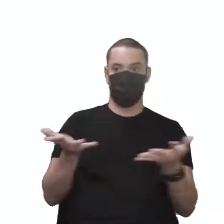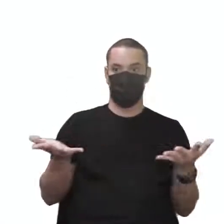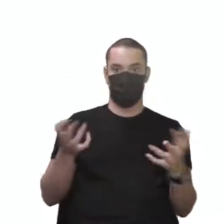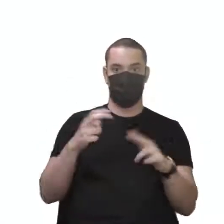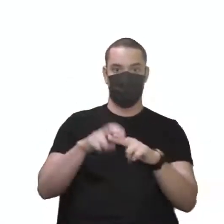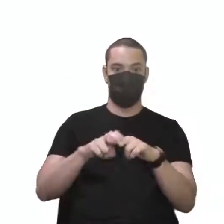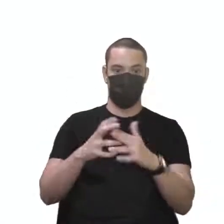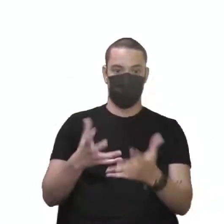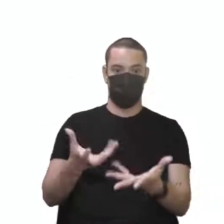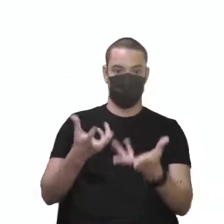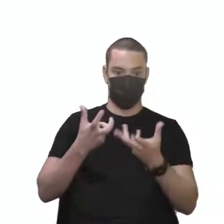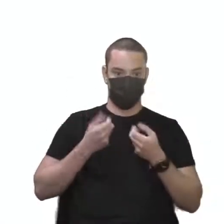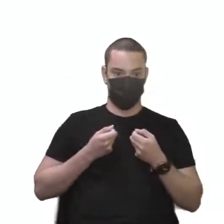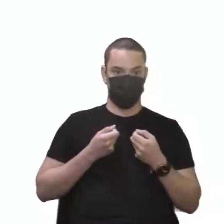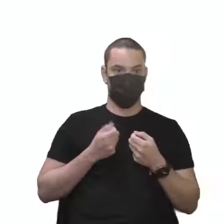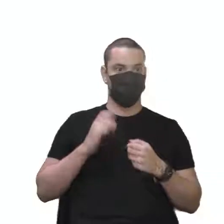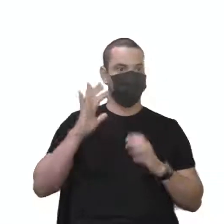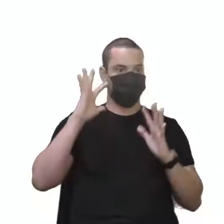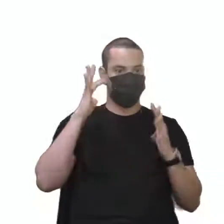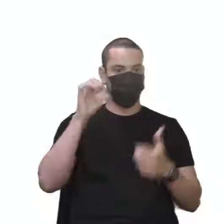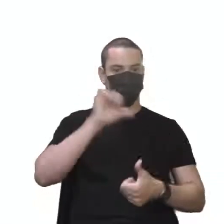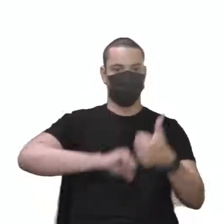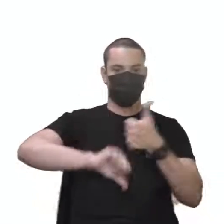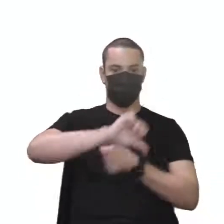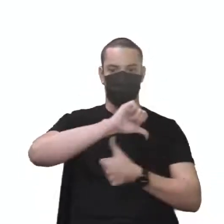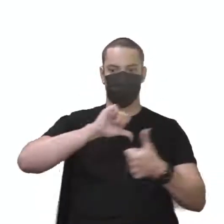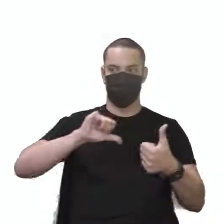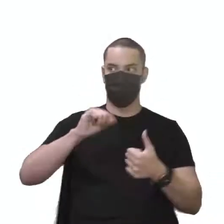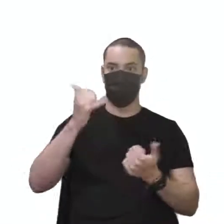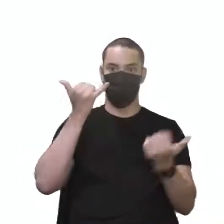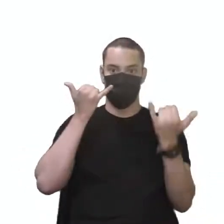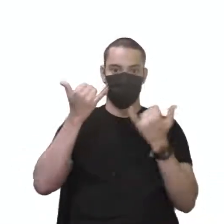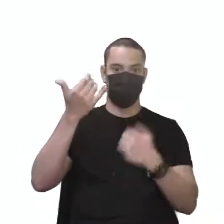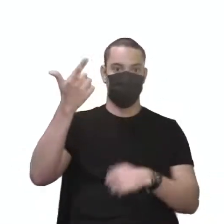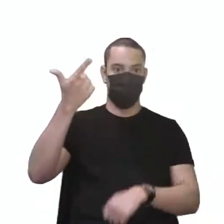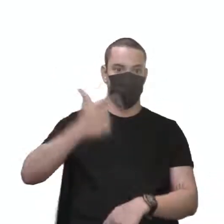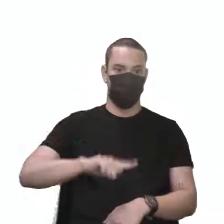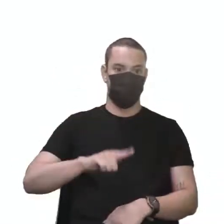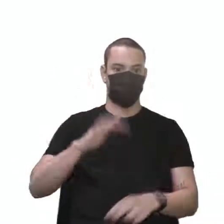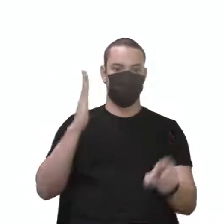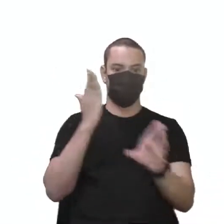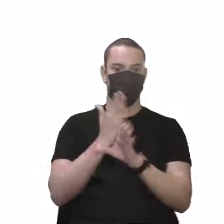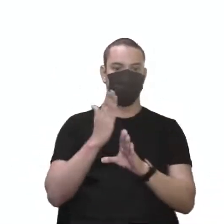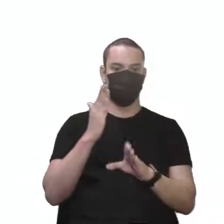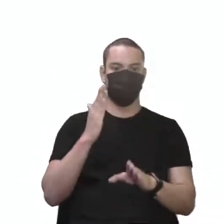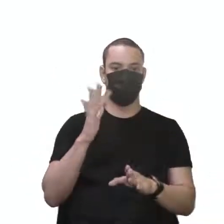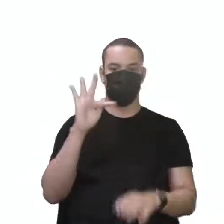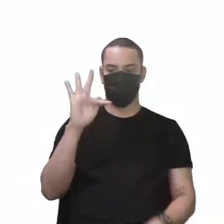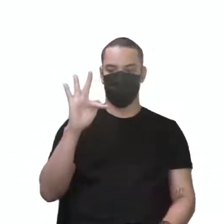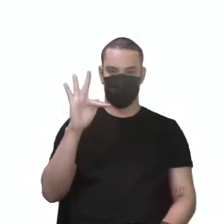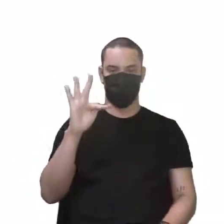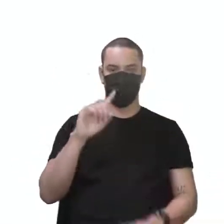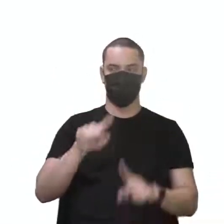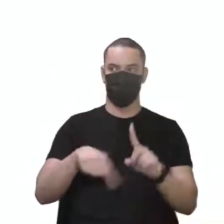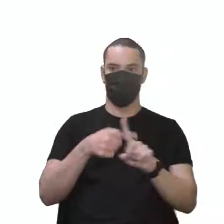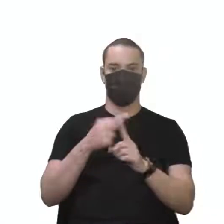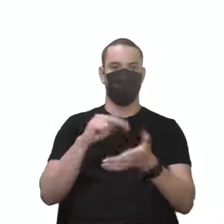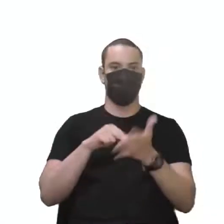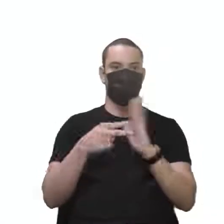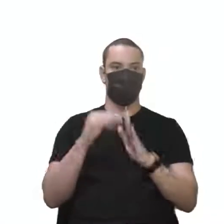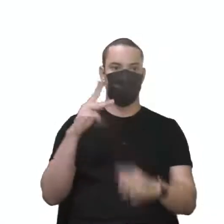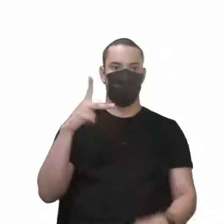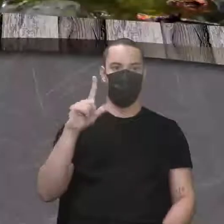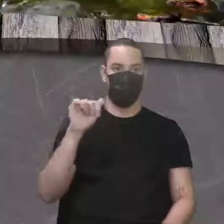Então, a receptora se transformou, adquiriu uma informação a mais a partir desse fator F, que é o plasmídio, que